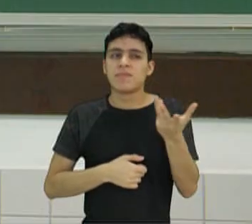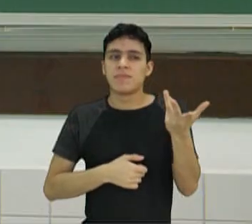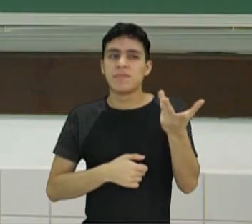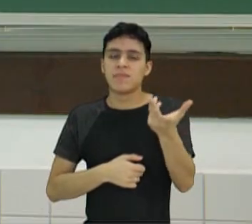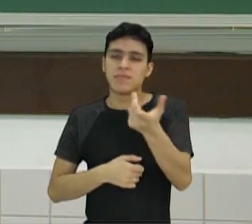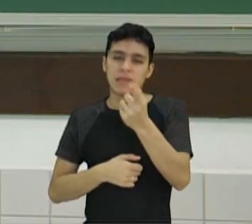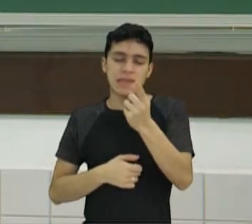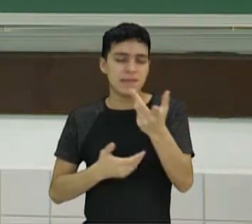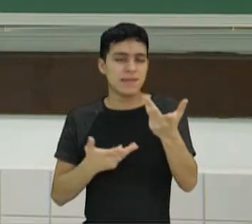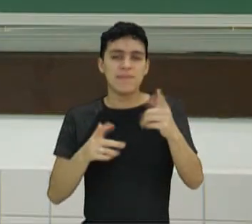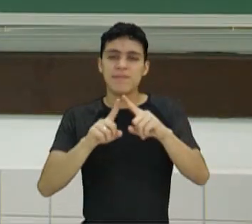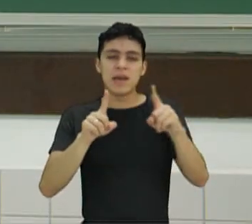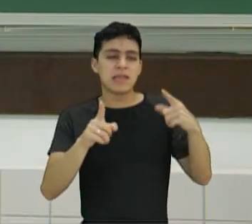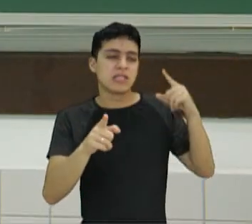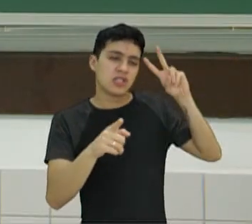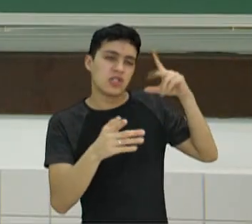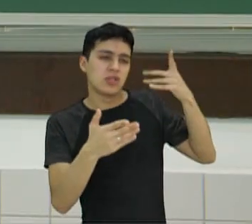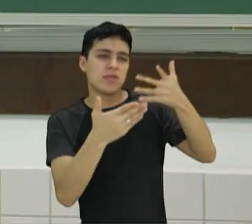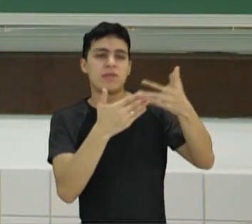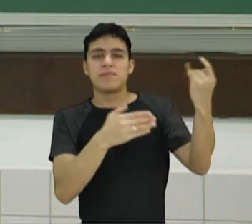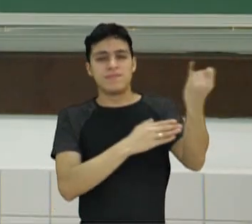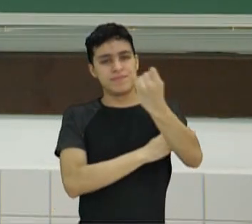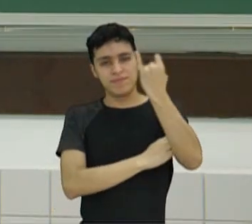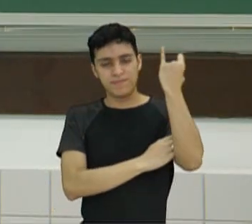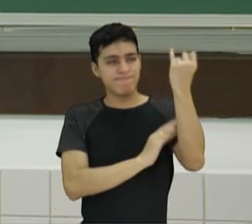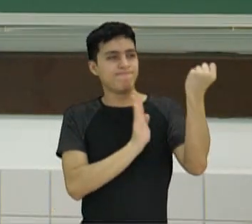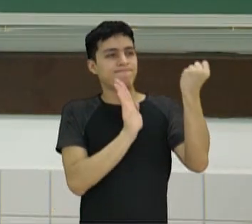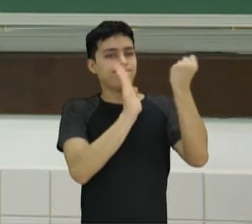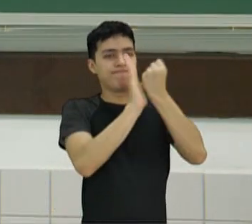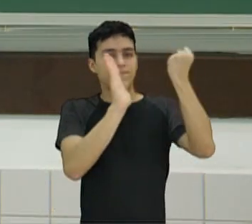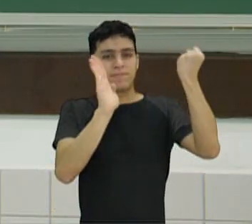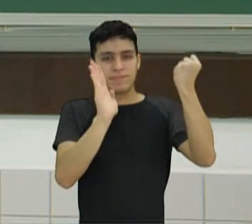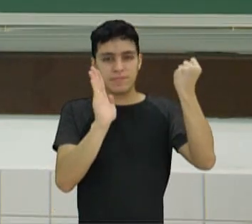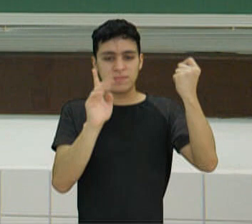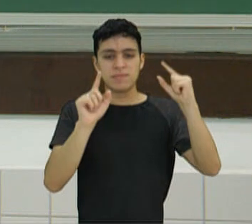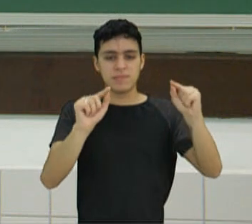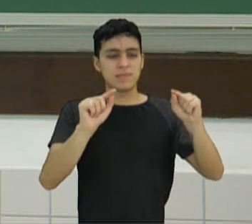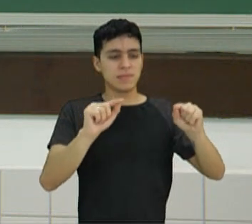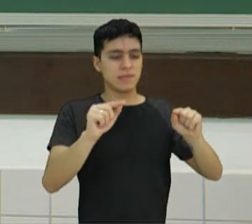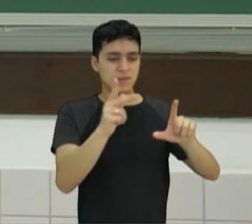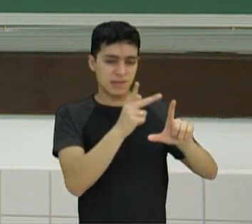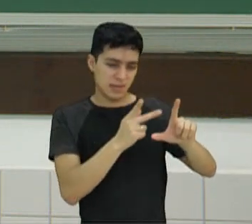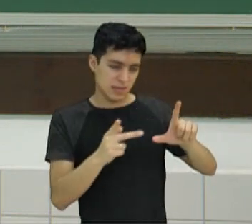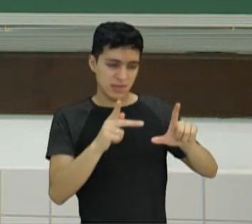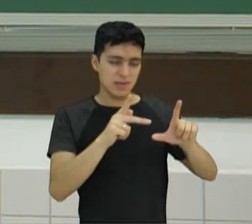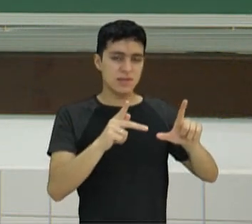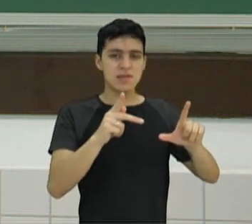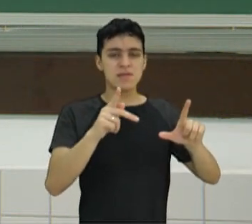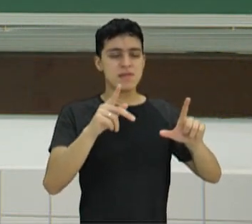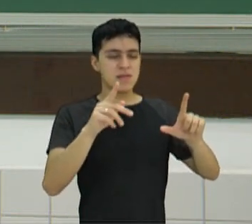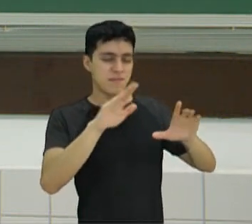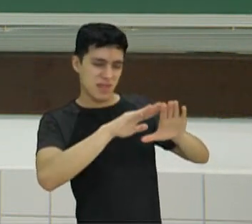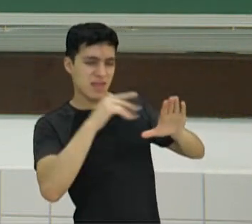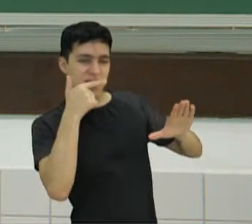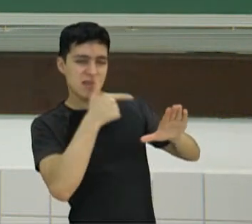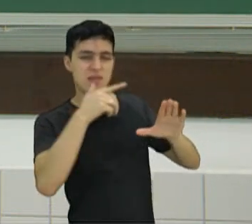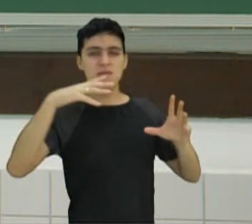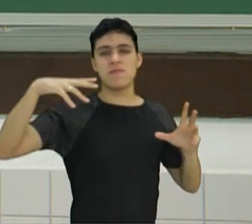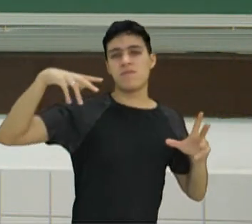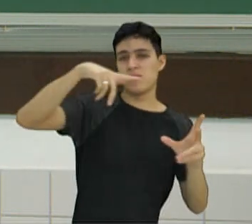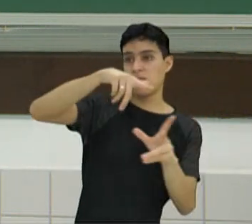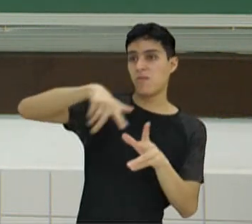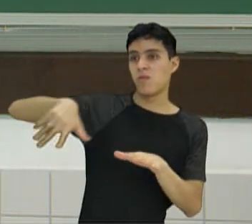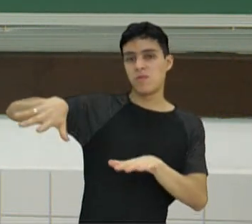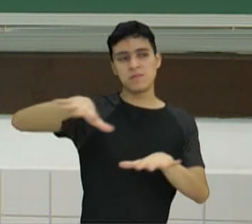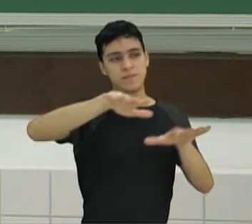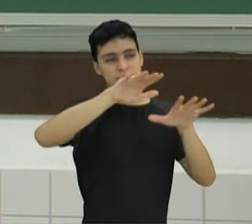maravilhoso, incrível, mas que deixou um legado importantíssimo nos cartoons para o mundo inteiro. Então,